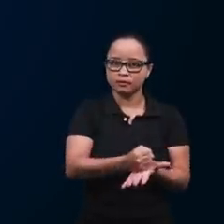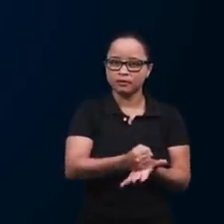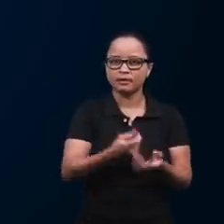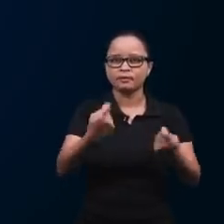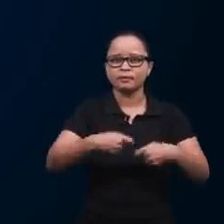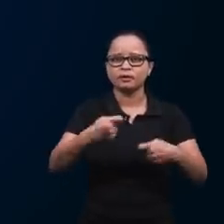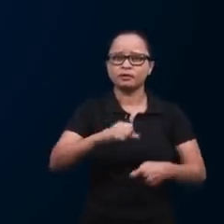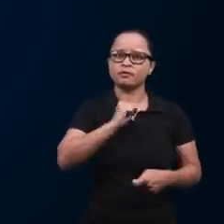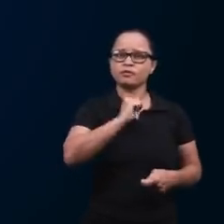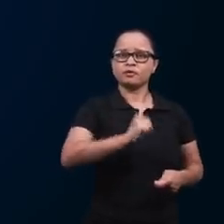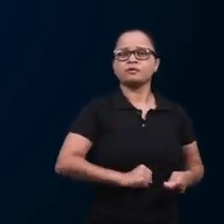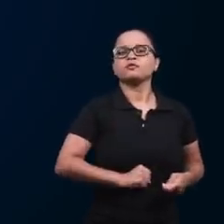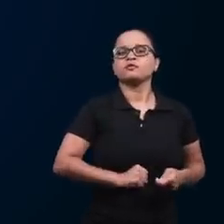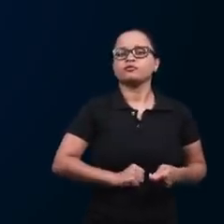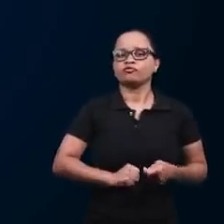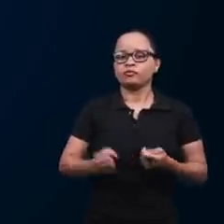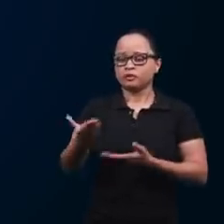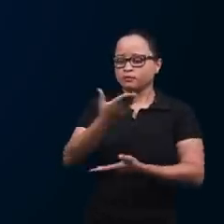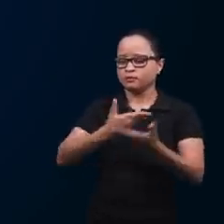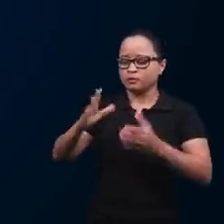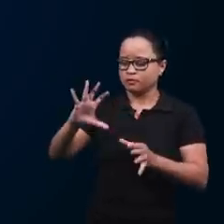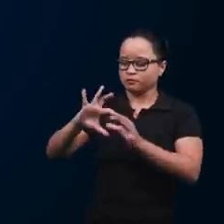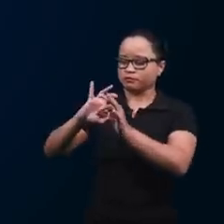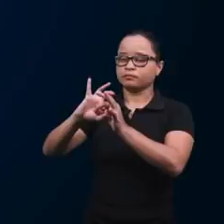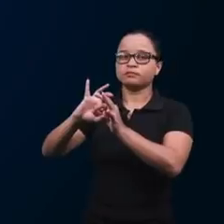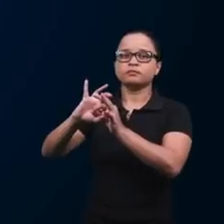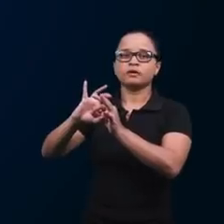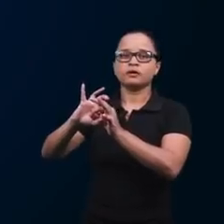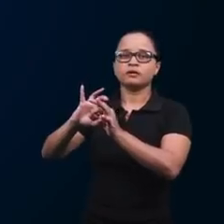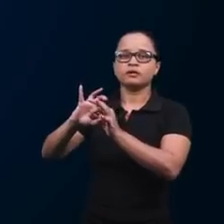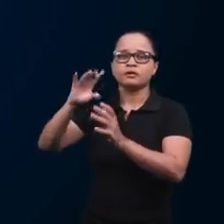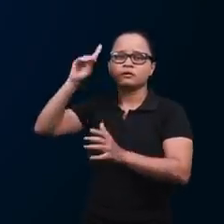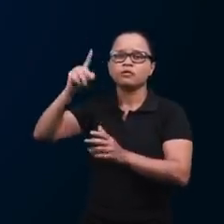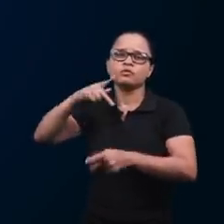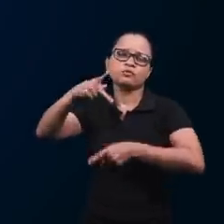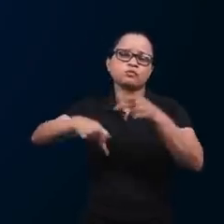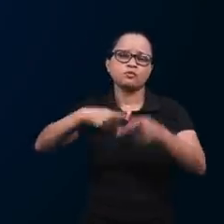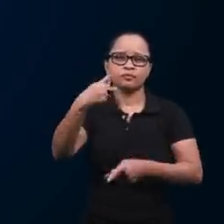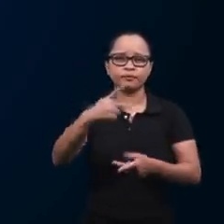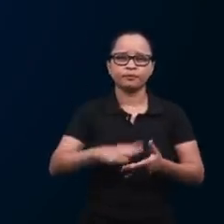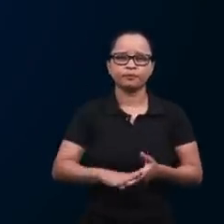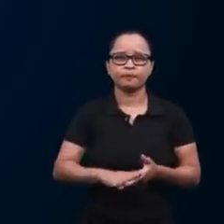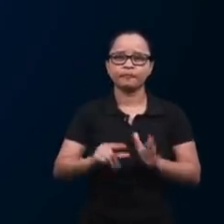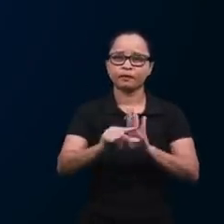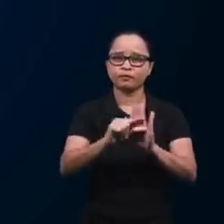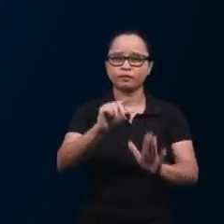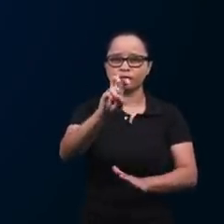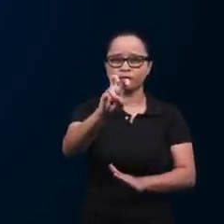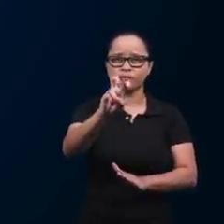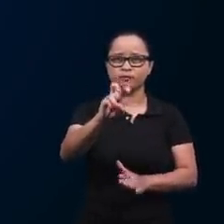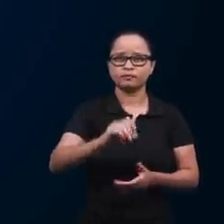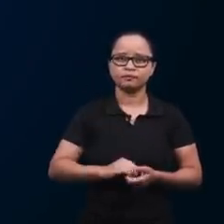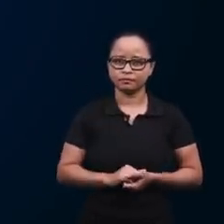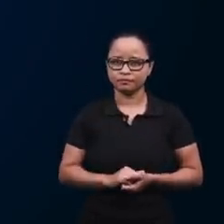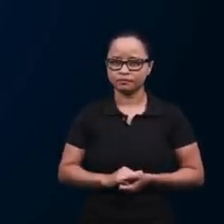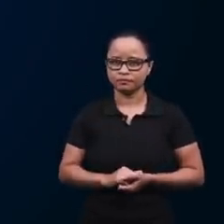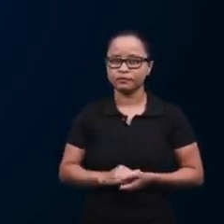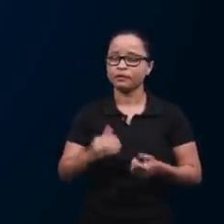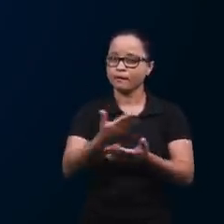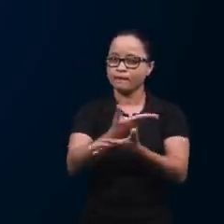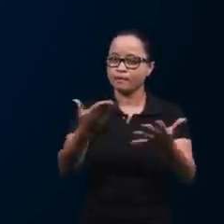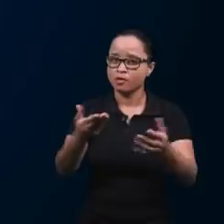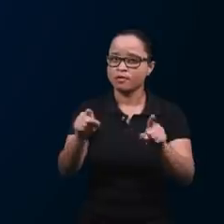necessário mediador O sacerdote para restabelecer a união entre Deus o seu corpo no Versículo 5 que diz